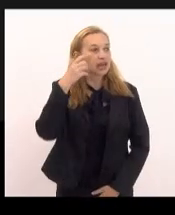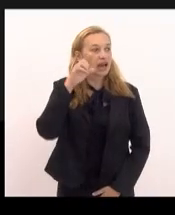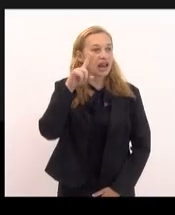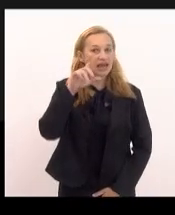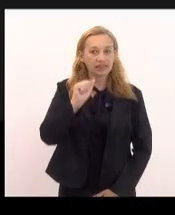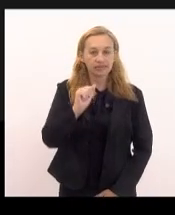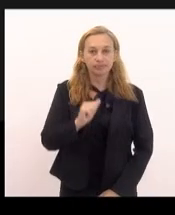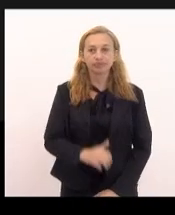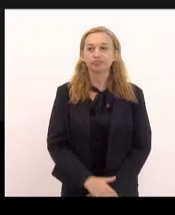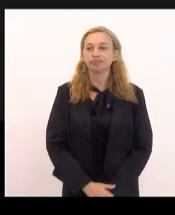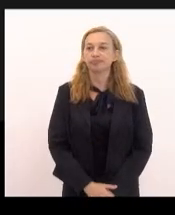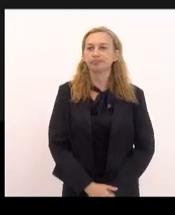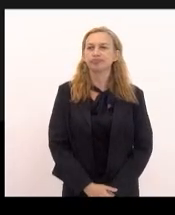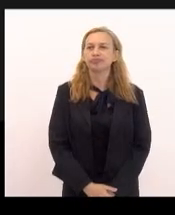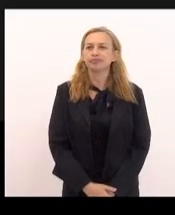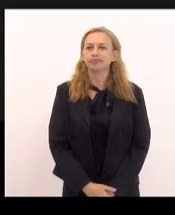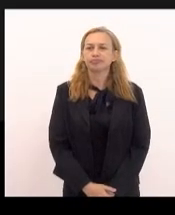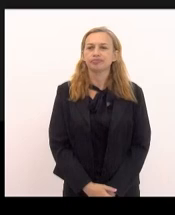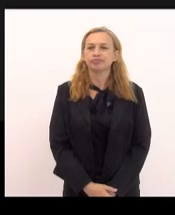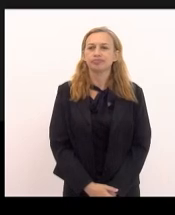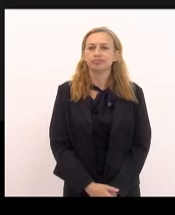Passos.